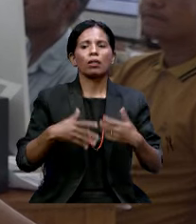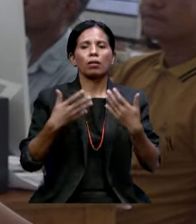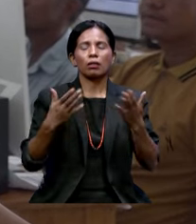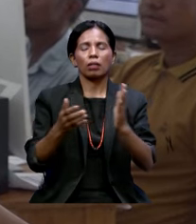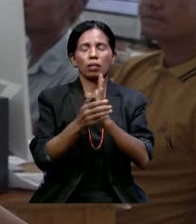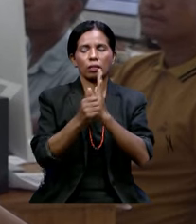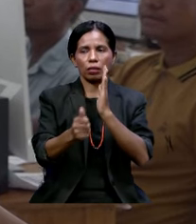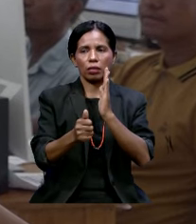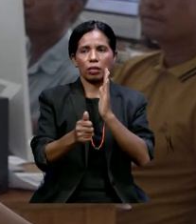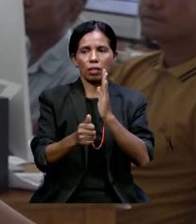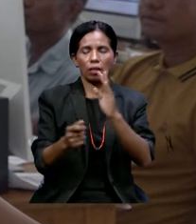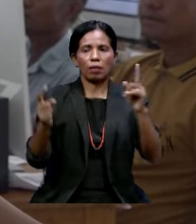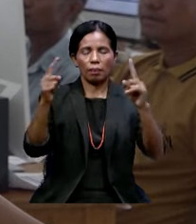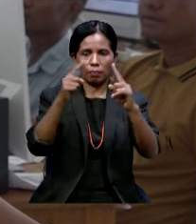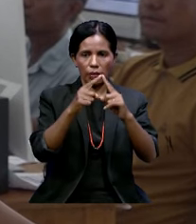competência, capacidade vai a